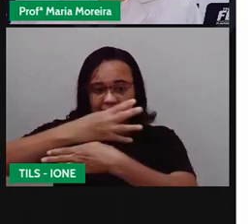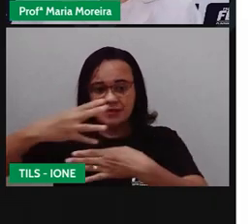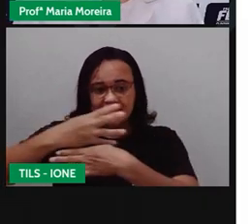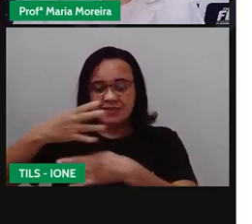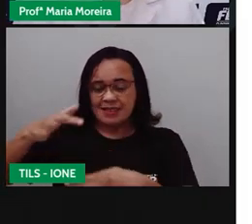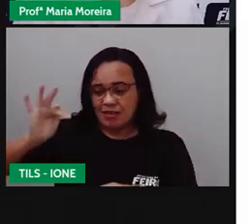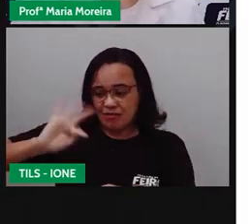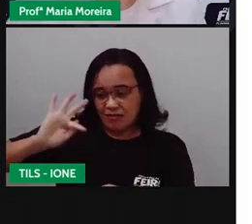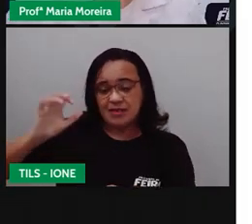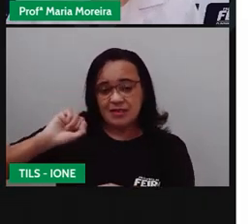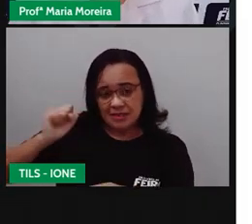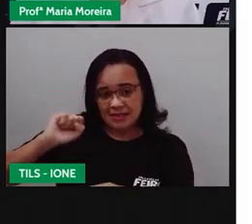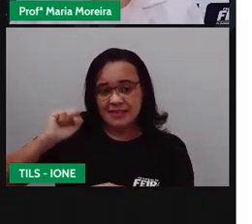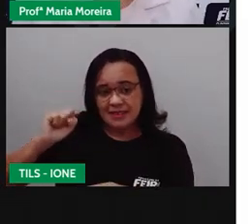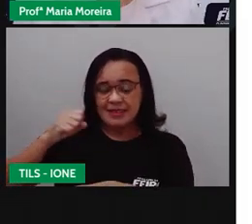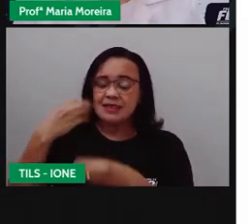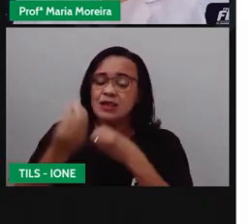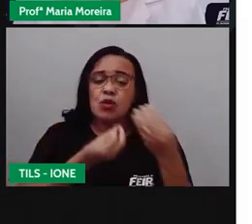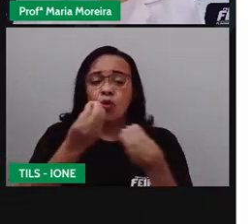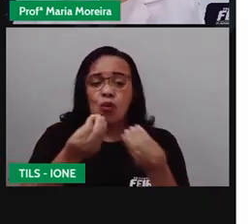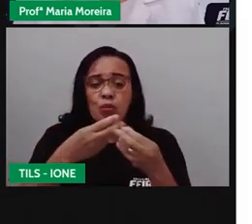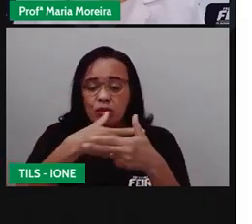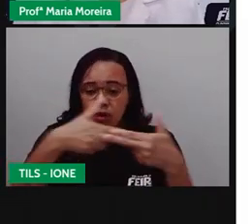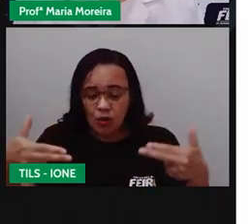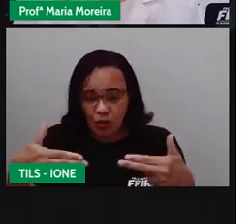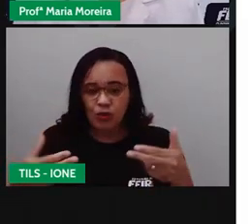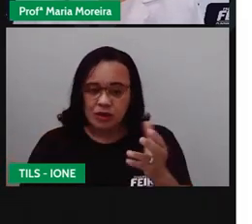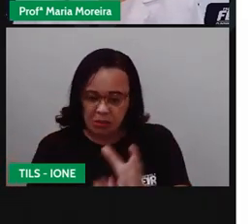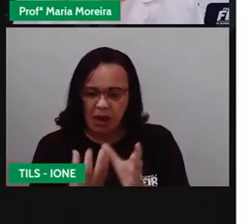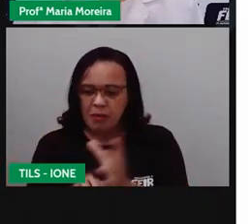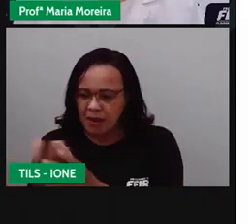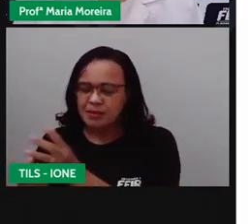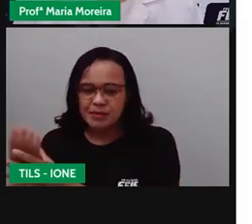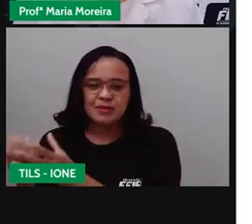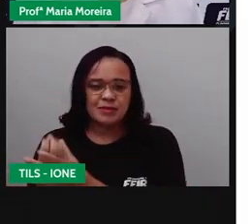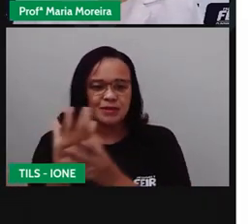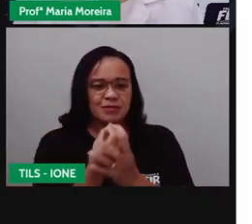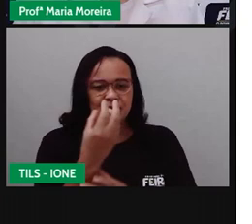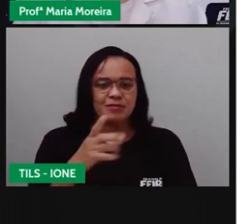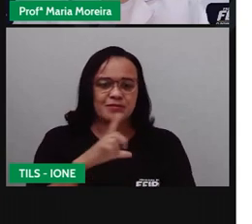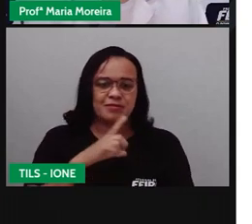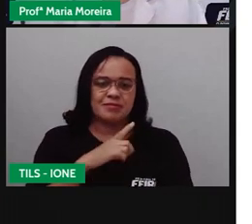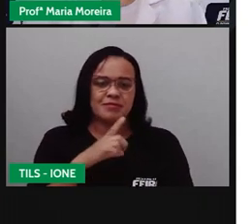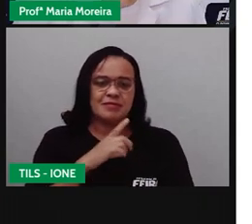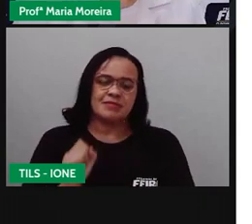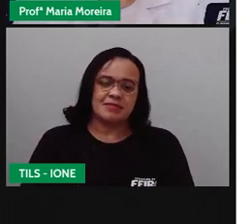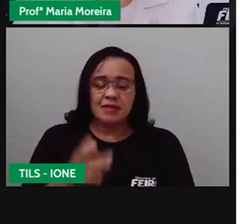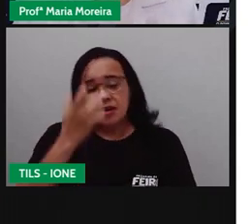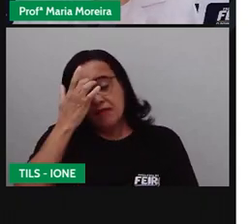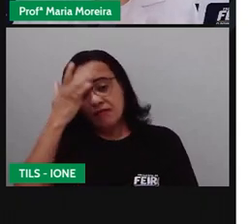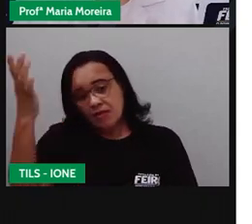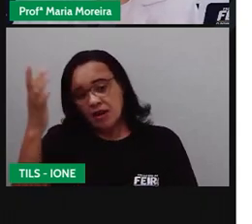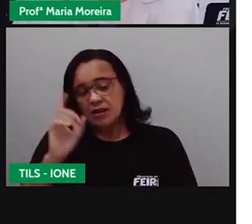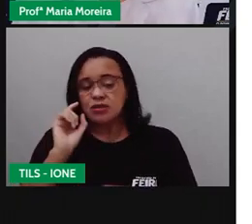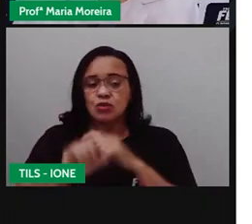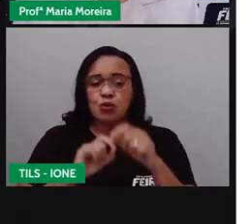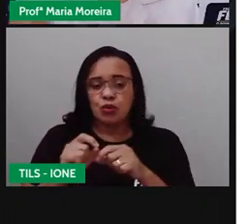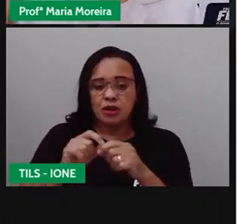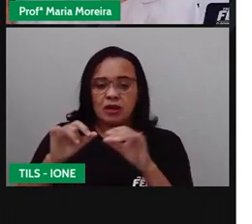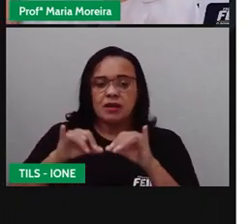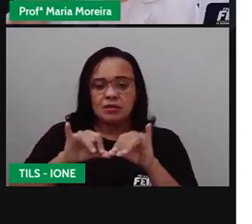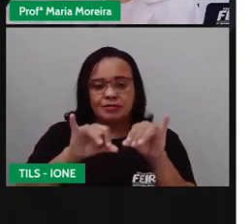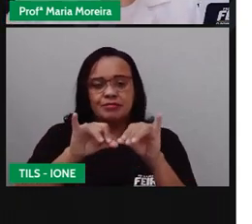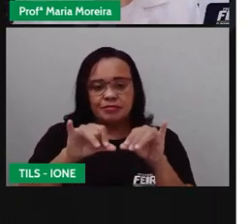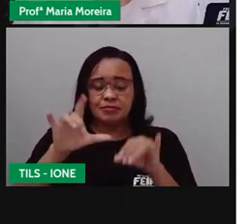porque a gente consegue trazer e andando, como. Com facilidade para o mercado e a gente